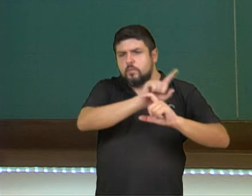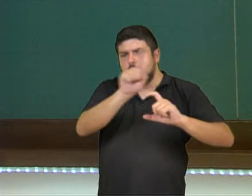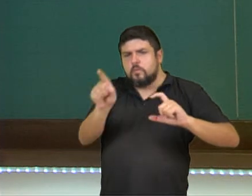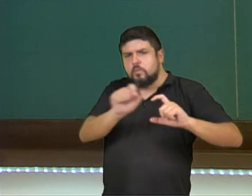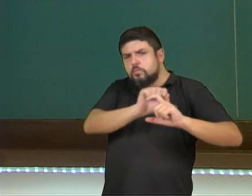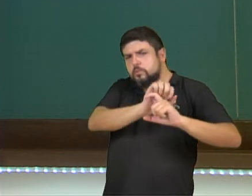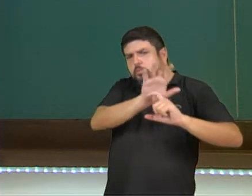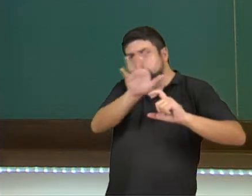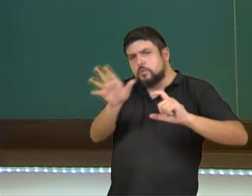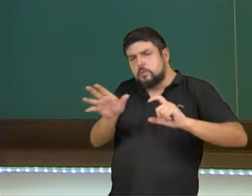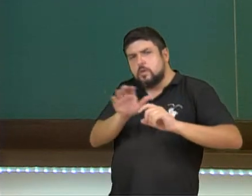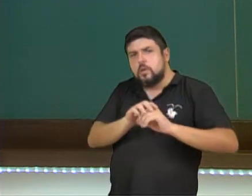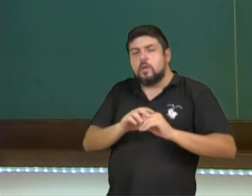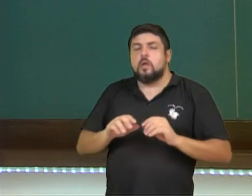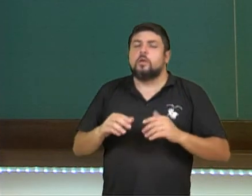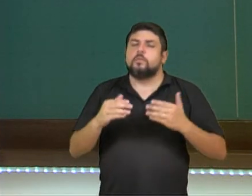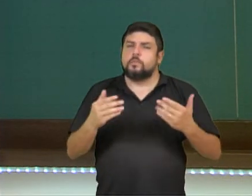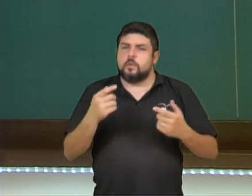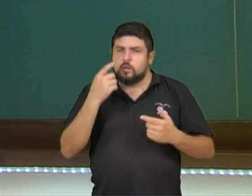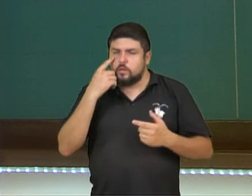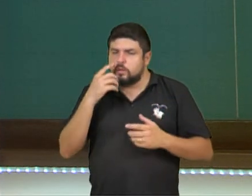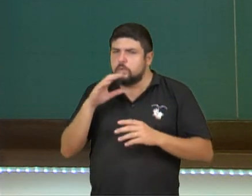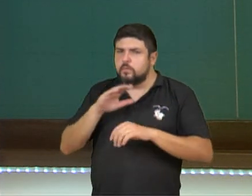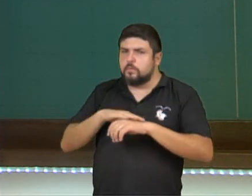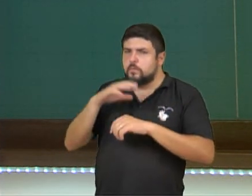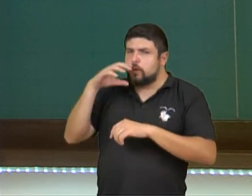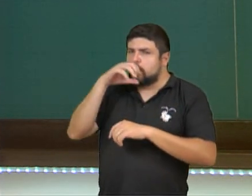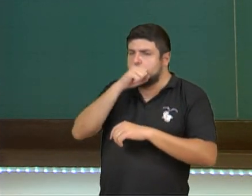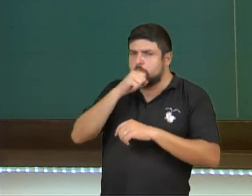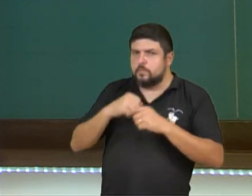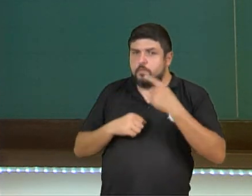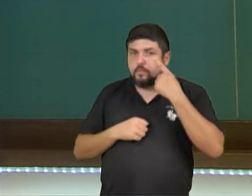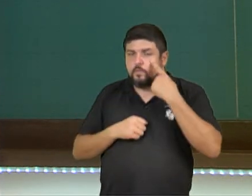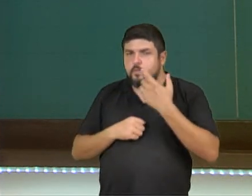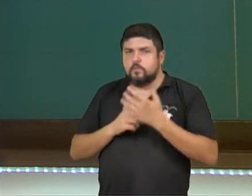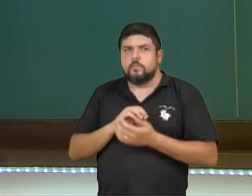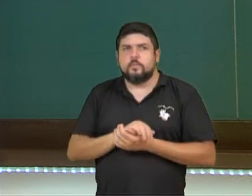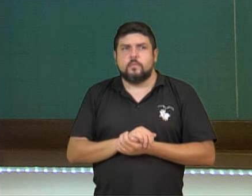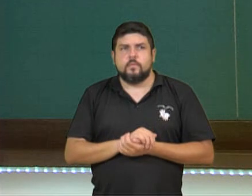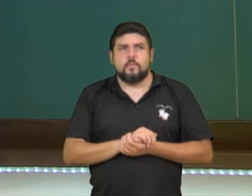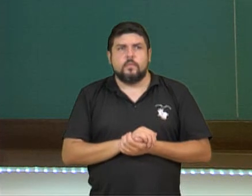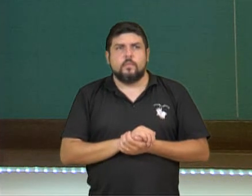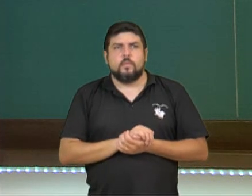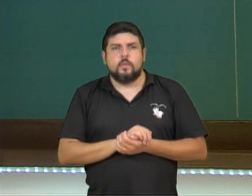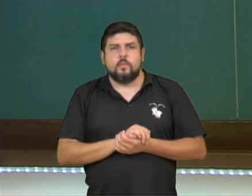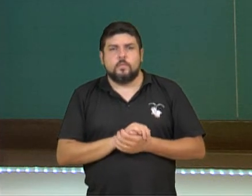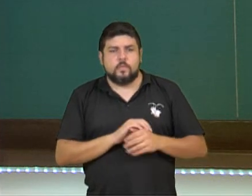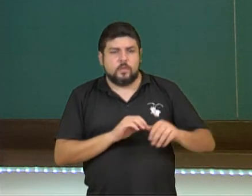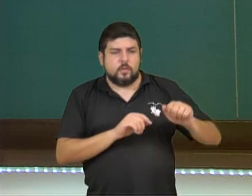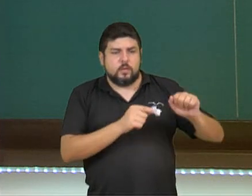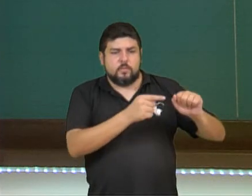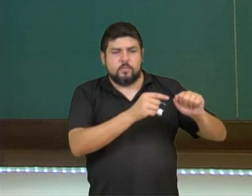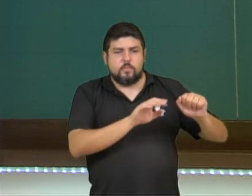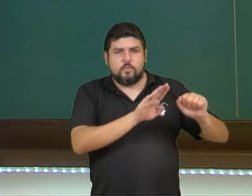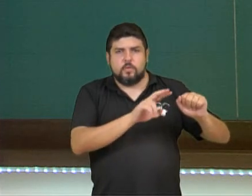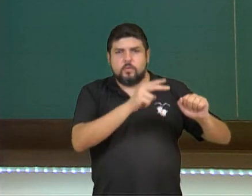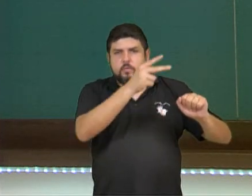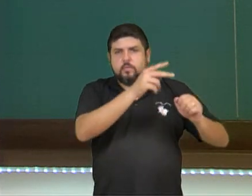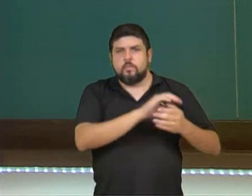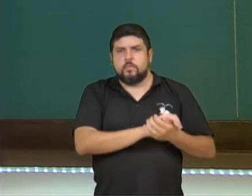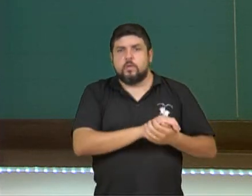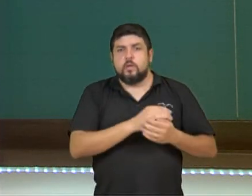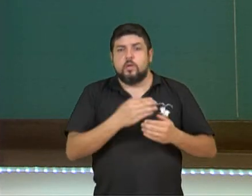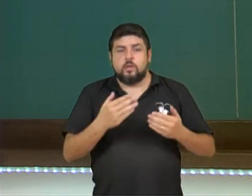conta. Então, vamos lembrar como é que é o produto notável. Você tem um termo menos outro ao quadrado, ok? Você escreve o quadrado